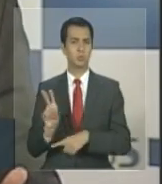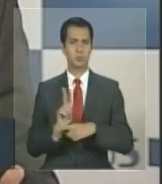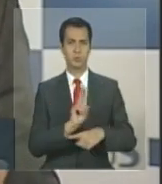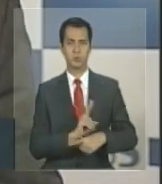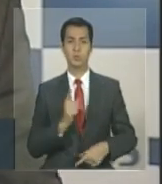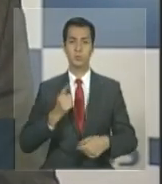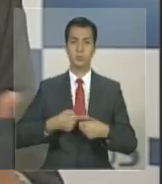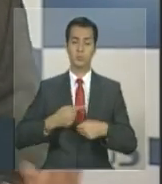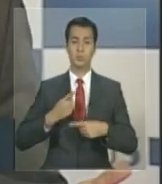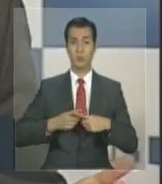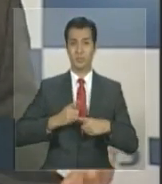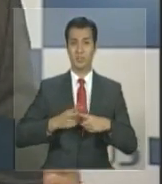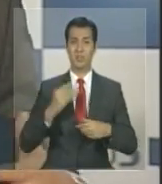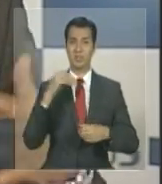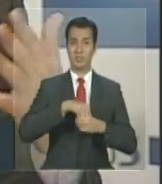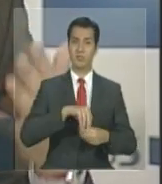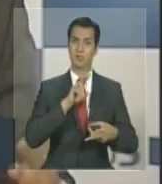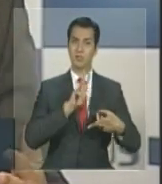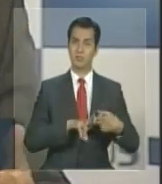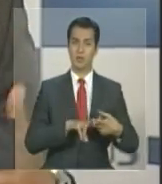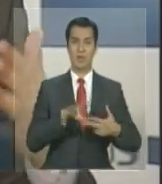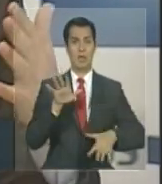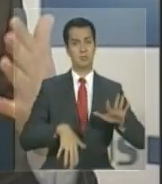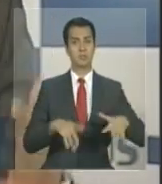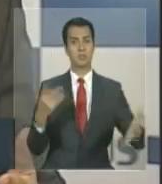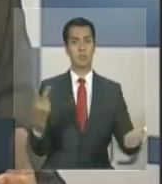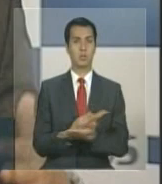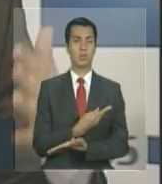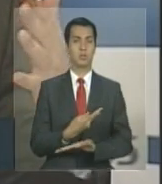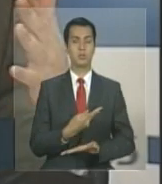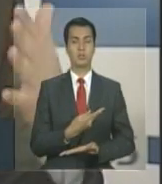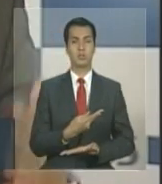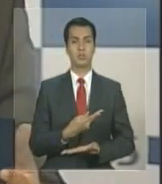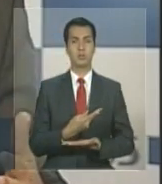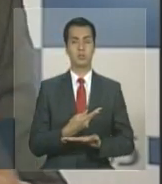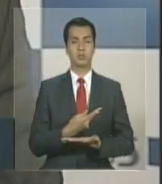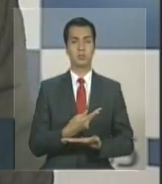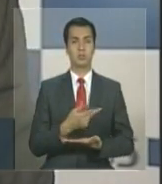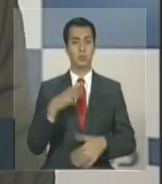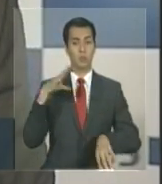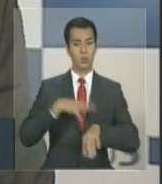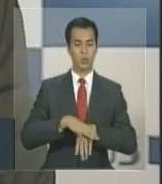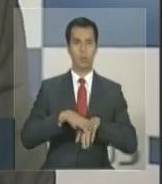de transmissão de qualquer doença respiratória, onde as pessoas ficam privadas de liberdade,